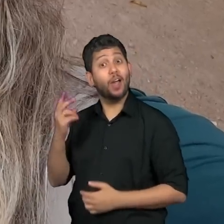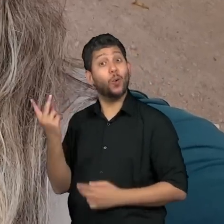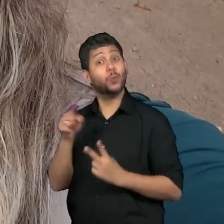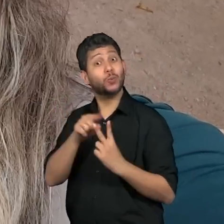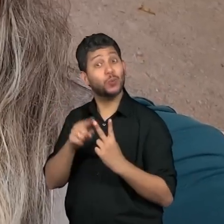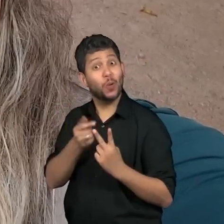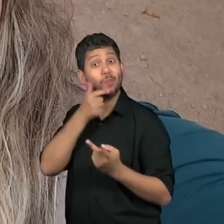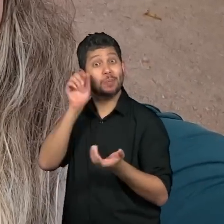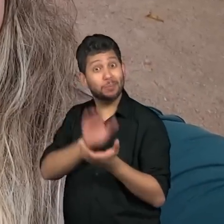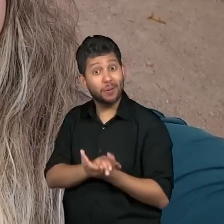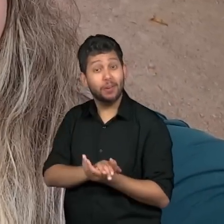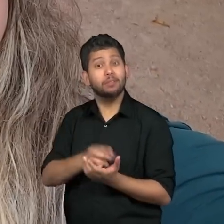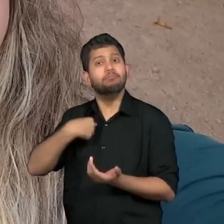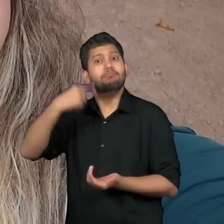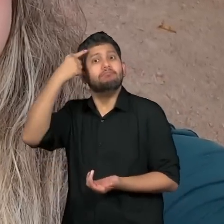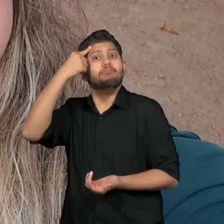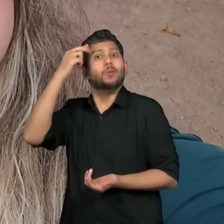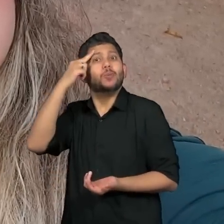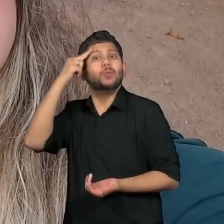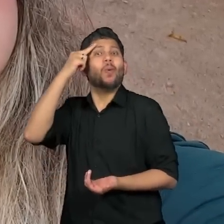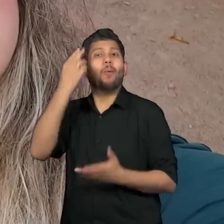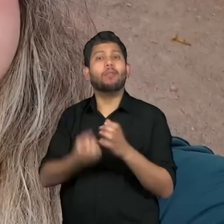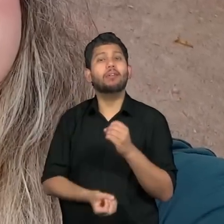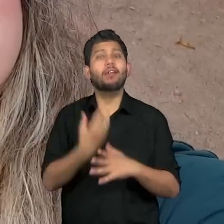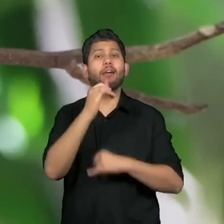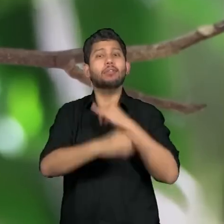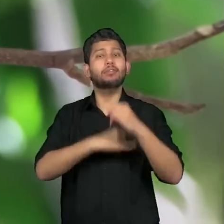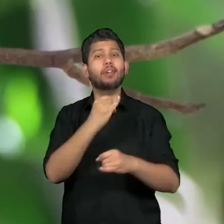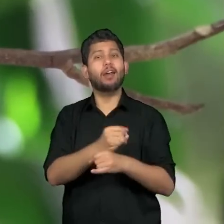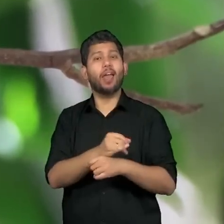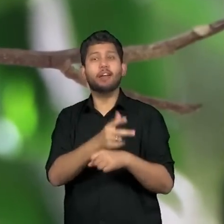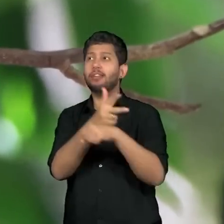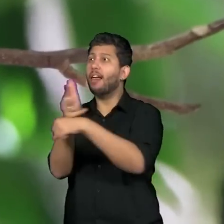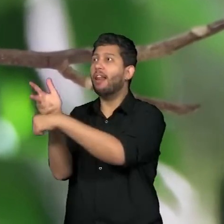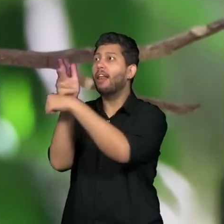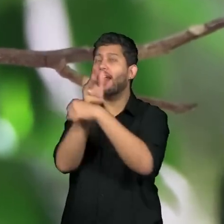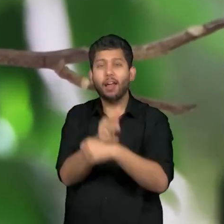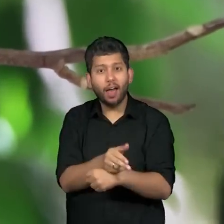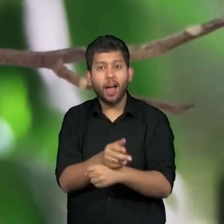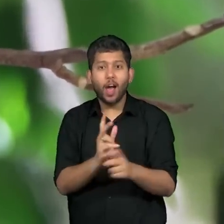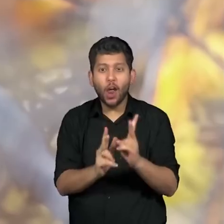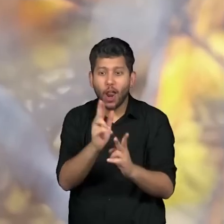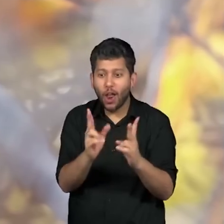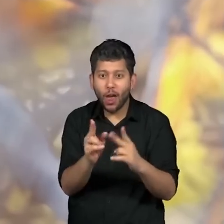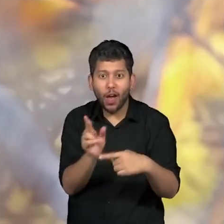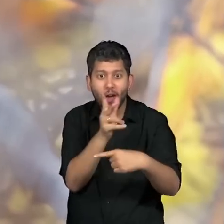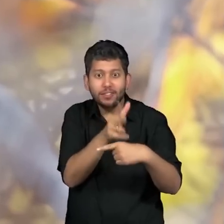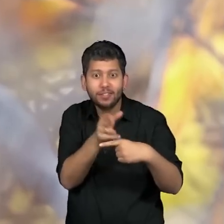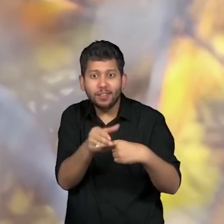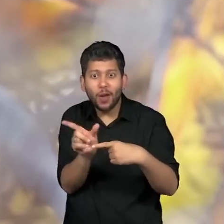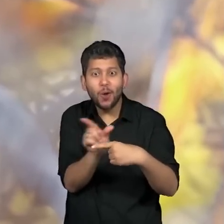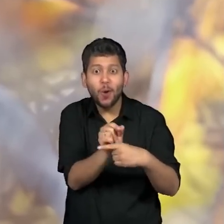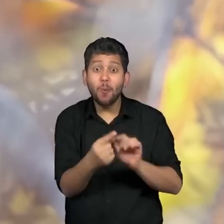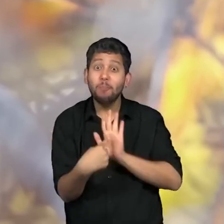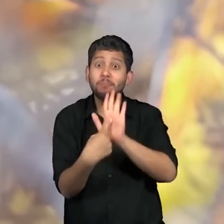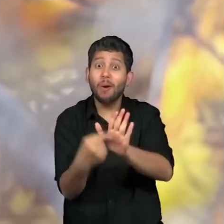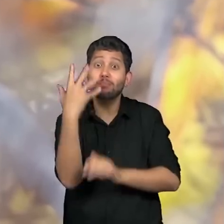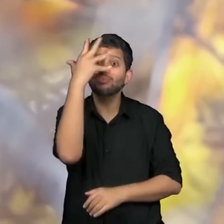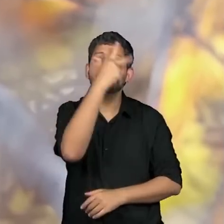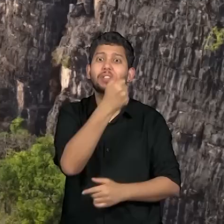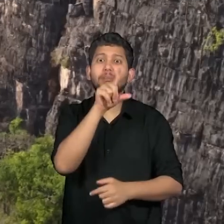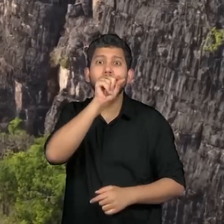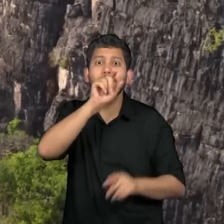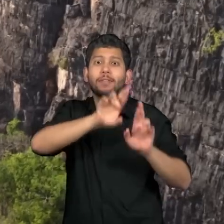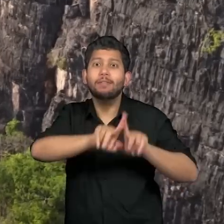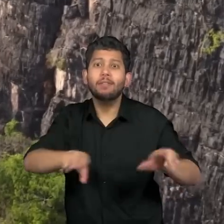de William e da esposa, também bióloga. A ideia é mostrar em vídeos a beleza das